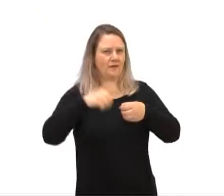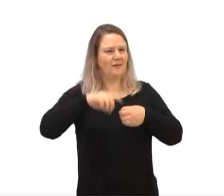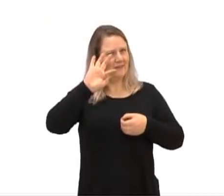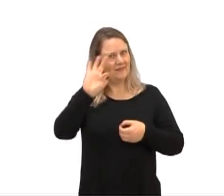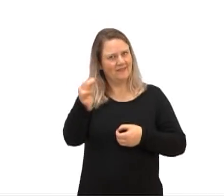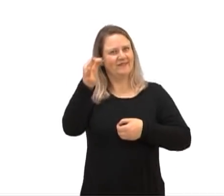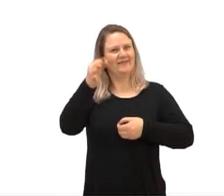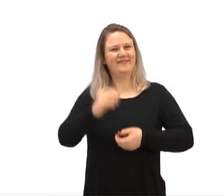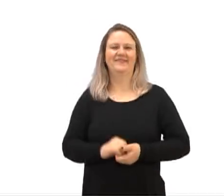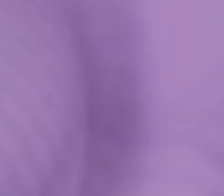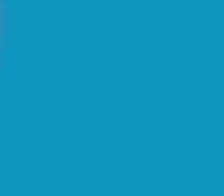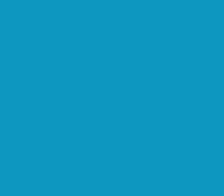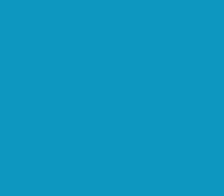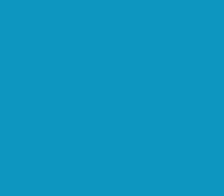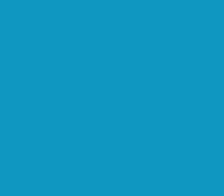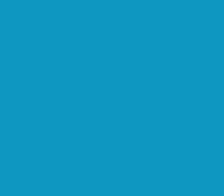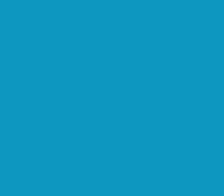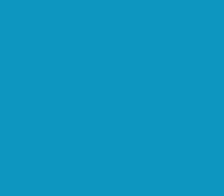resposta.